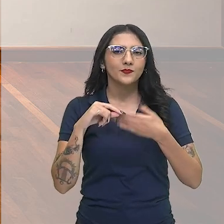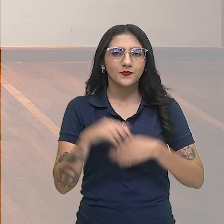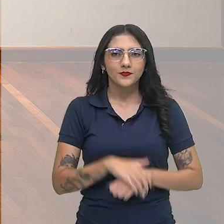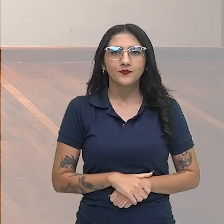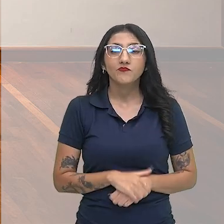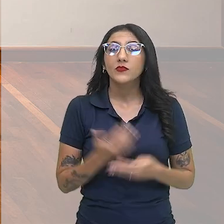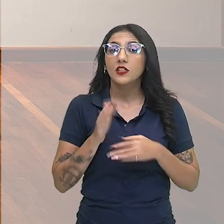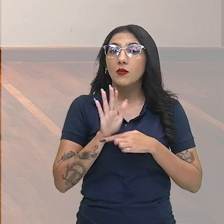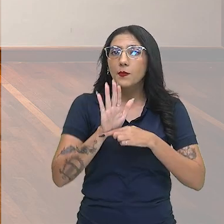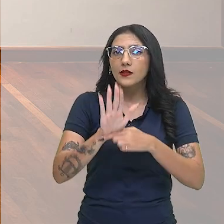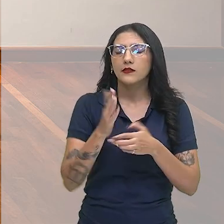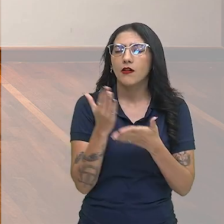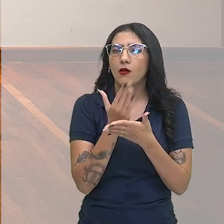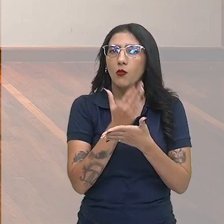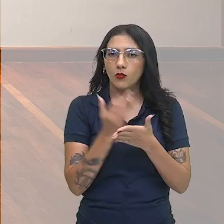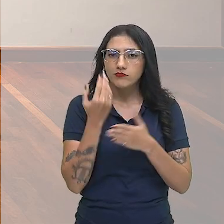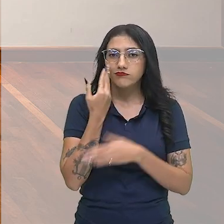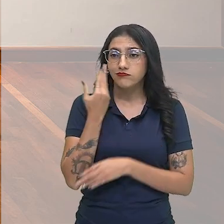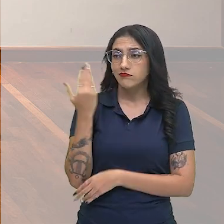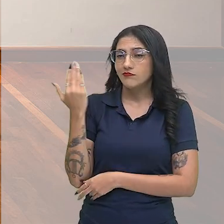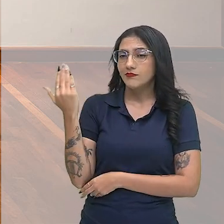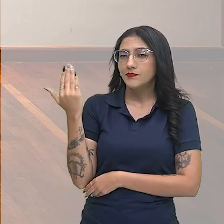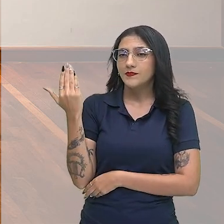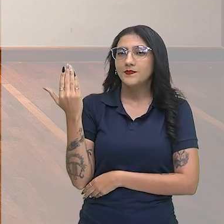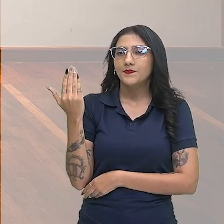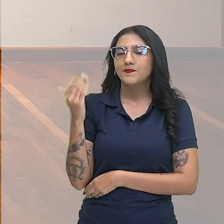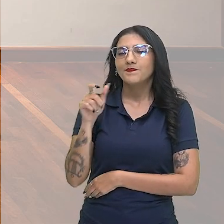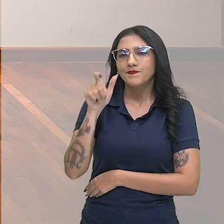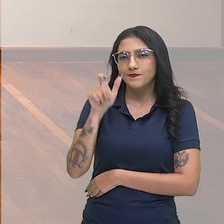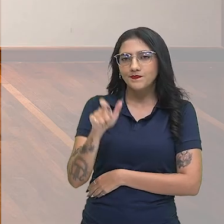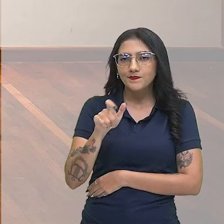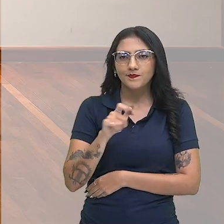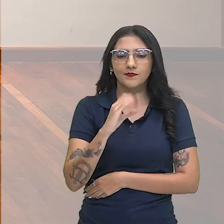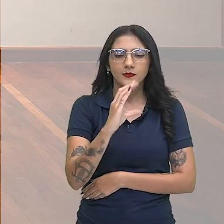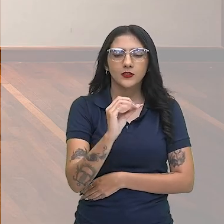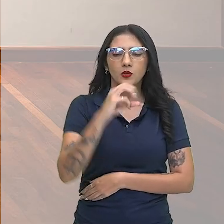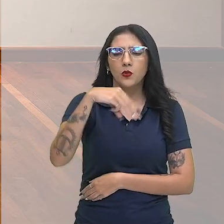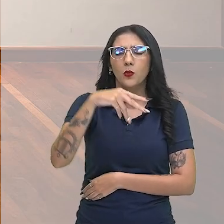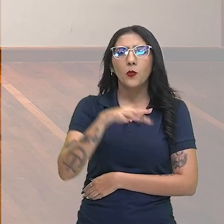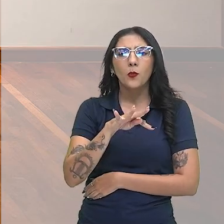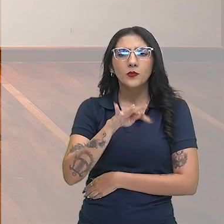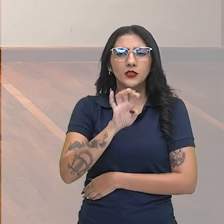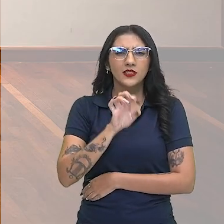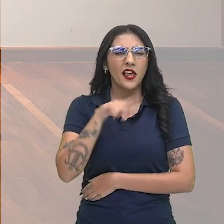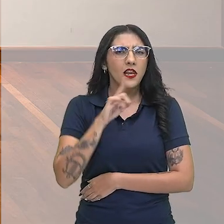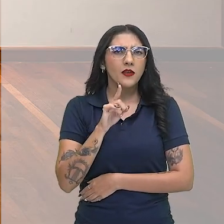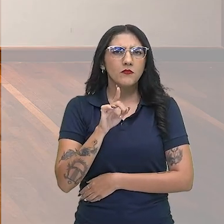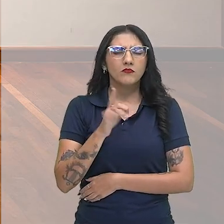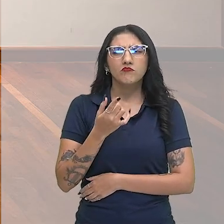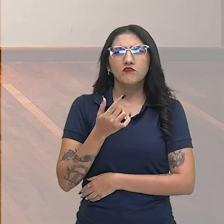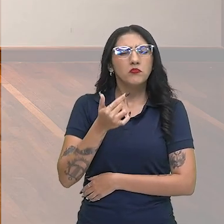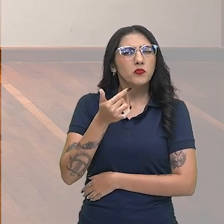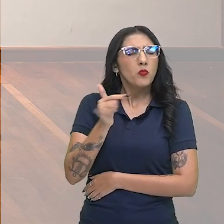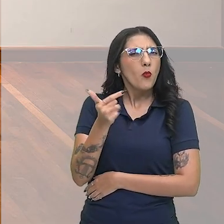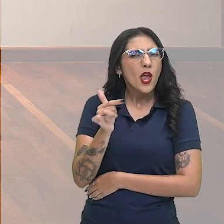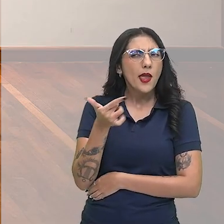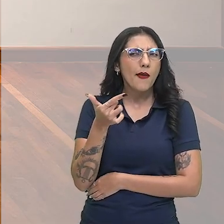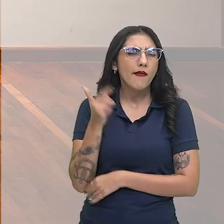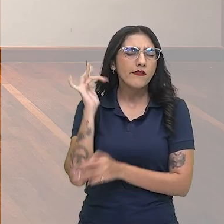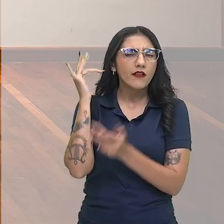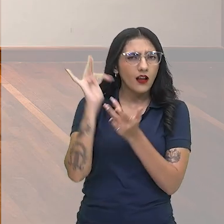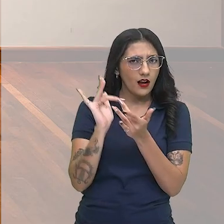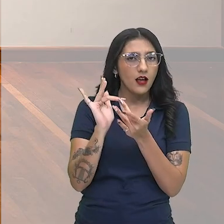aqui alguns deles. O Comte, que aparece aqui em primeiro lugar, ele não é considerado um clássico da sociologia, porém, ele